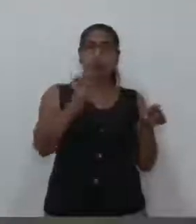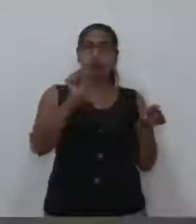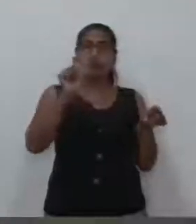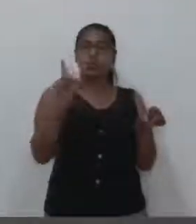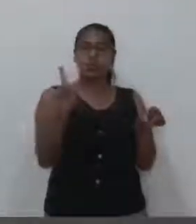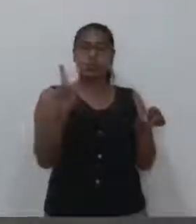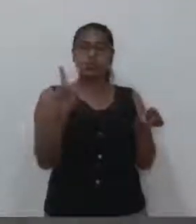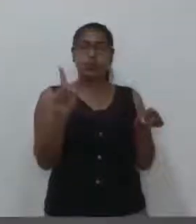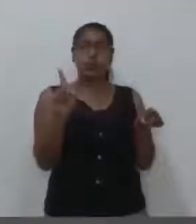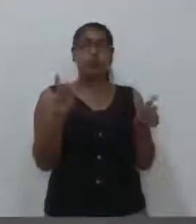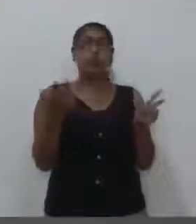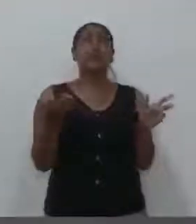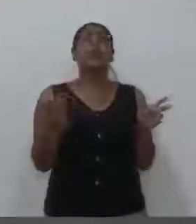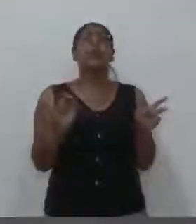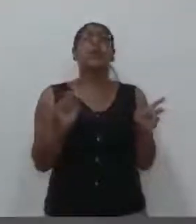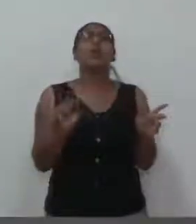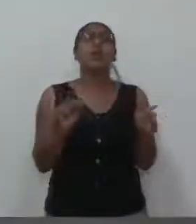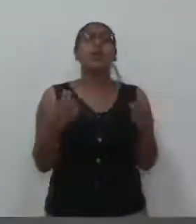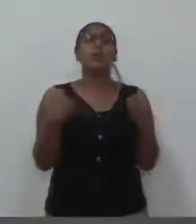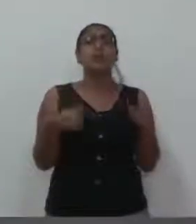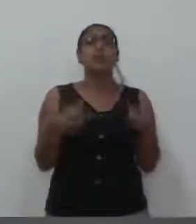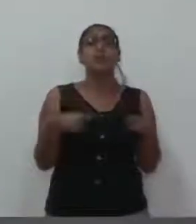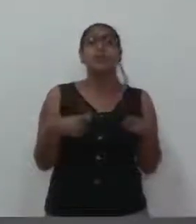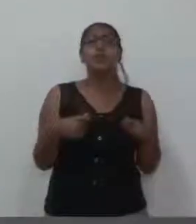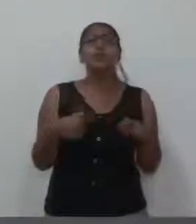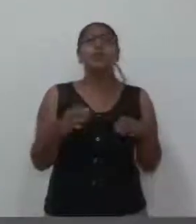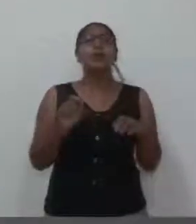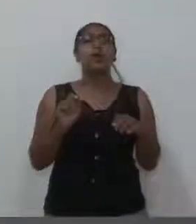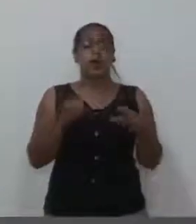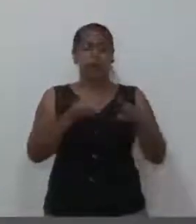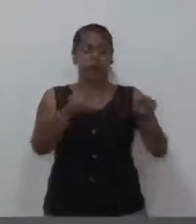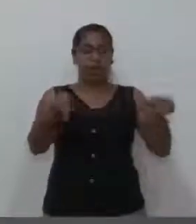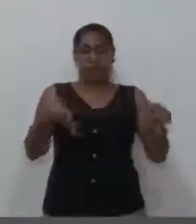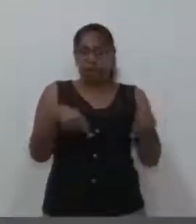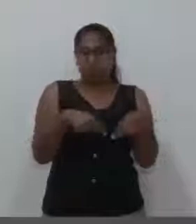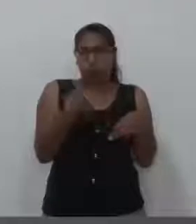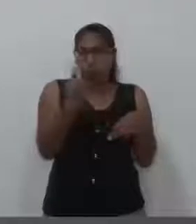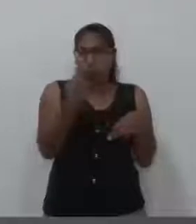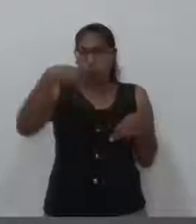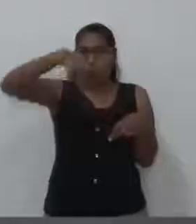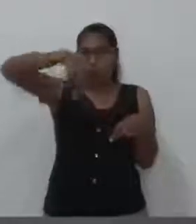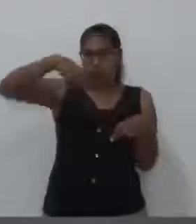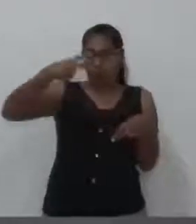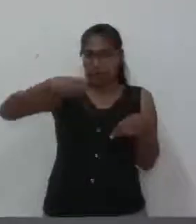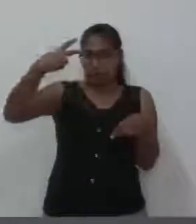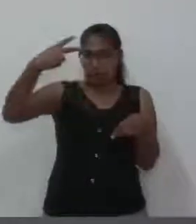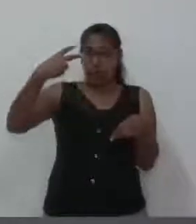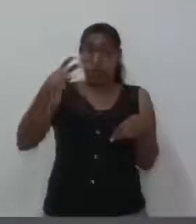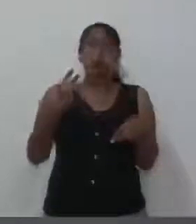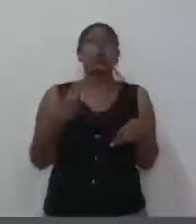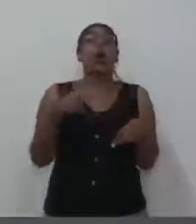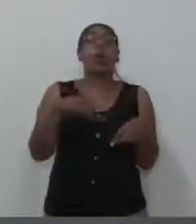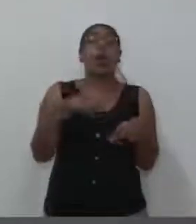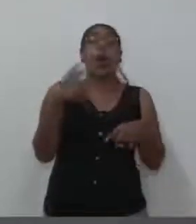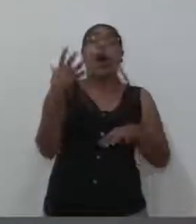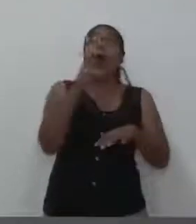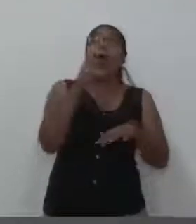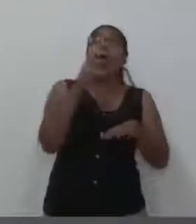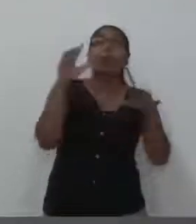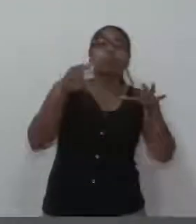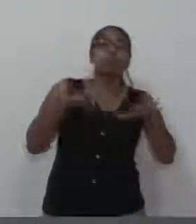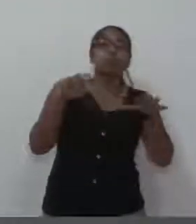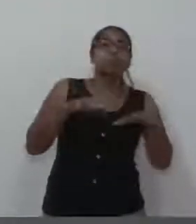Cada metro quadrado, 1 litro de água foi absorvido naquele terreno, tá? Para a gente ter a noção. Então, qual era a expectativa no ano de